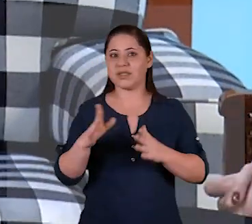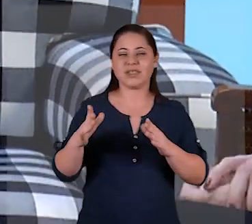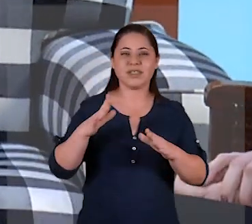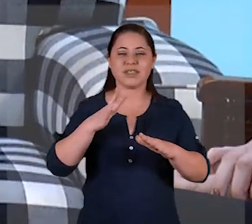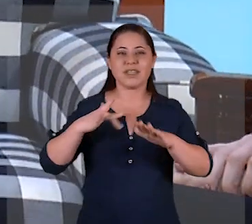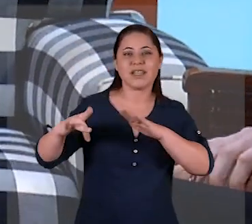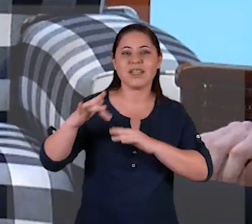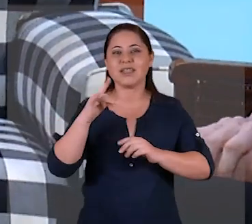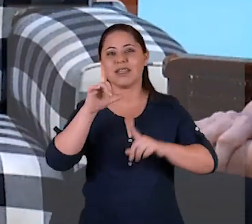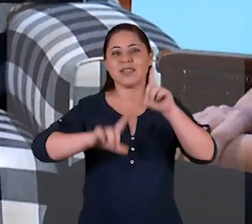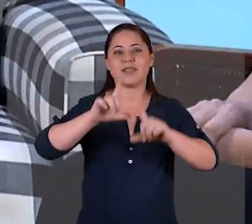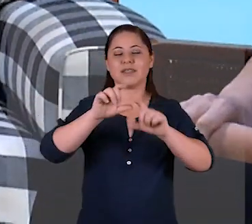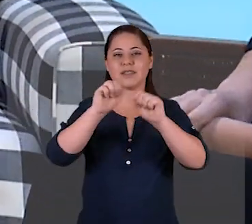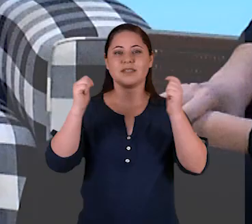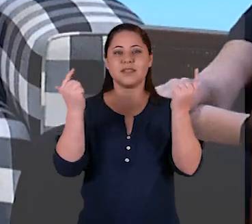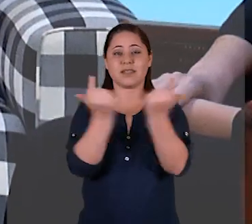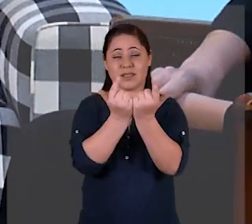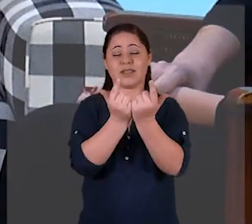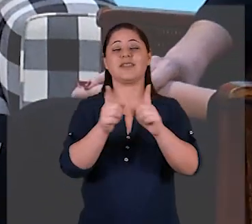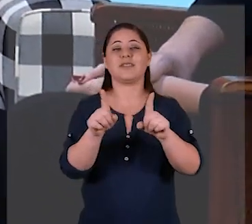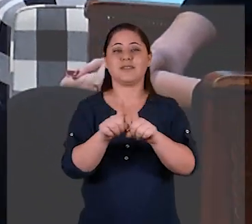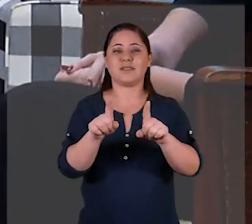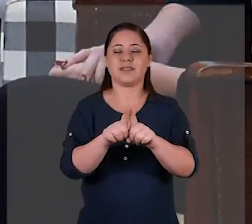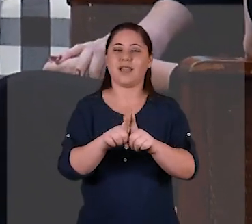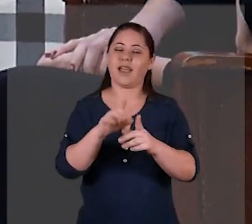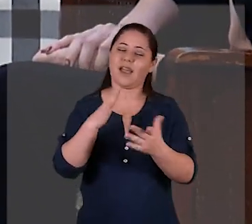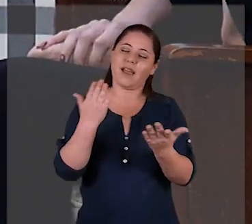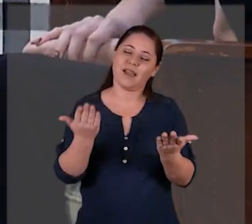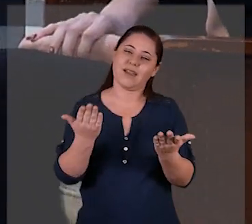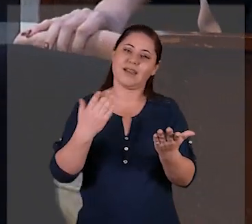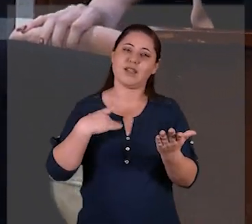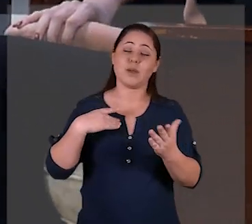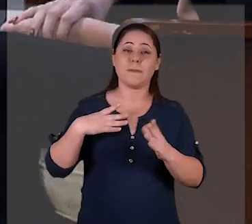seguir a programação da TV Assembleia nas redes sociais e, é